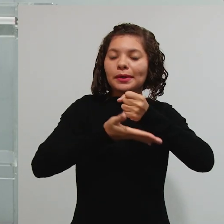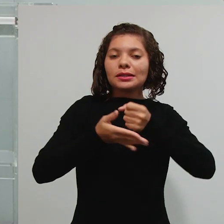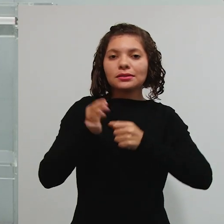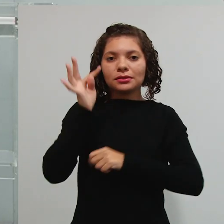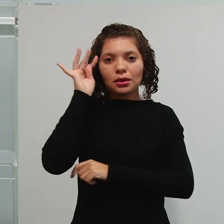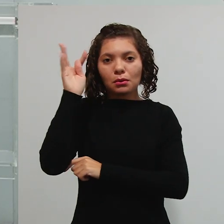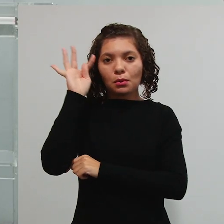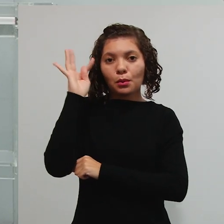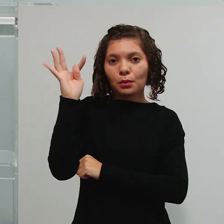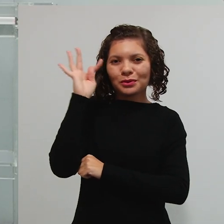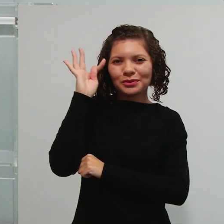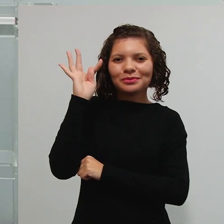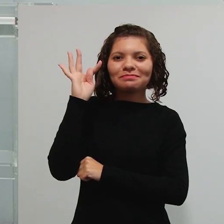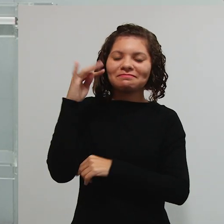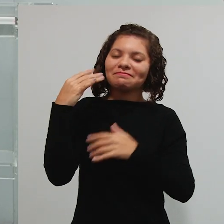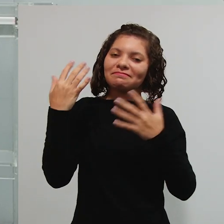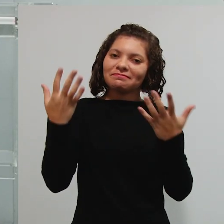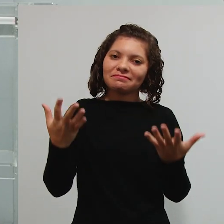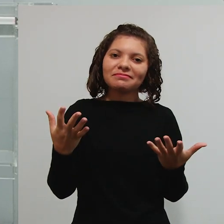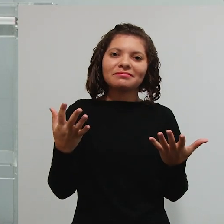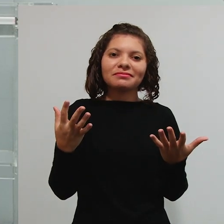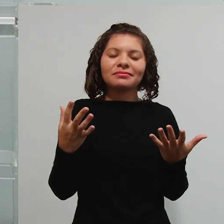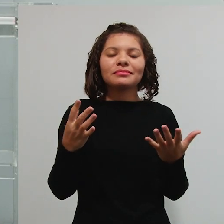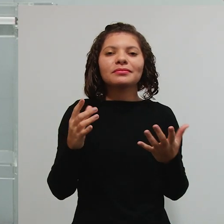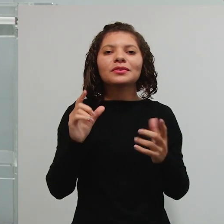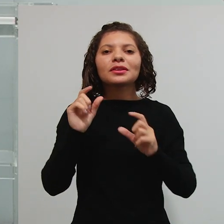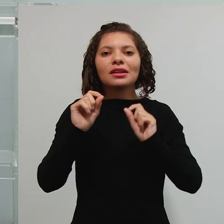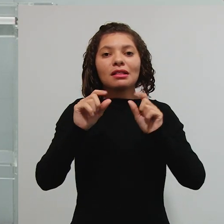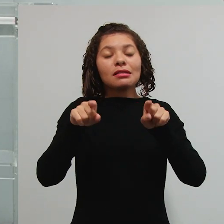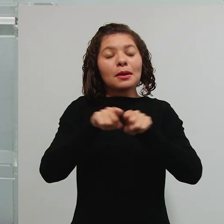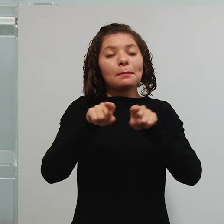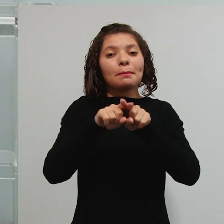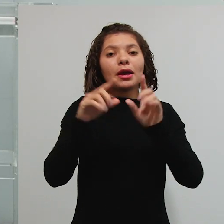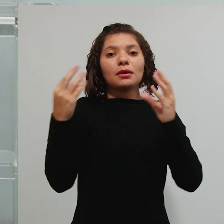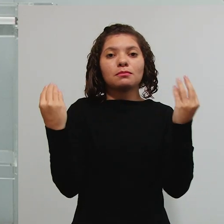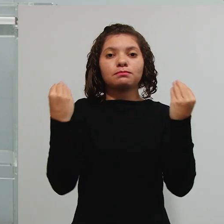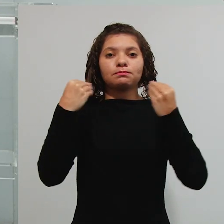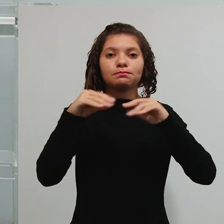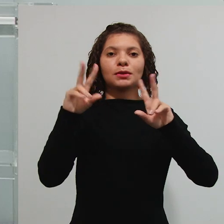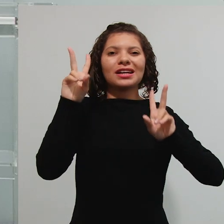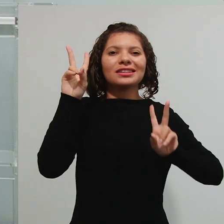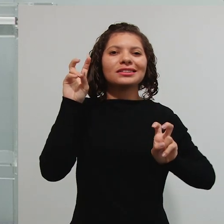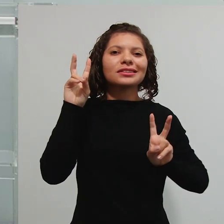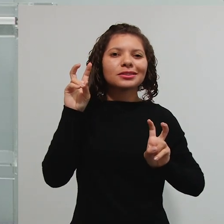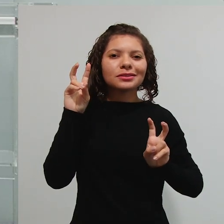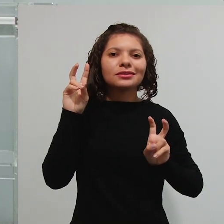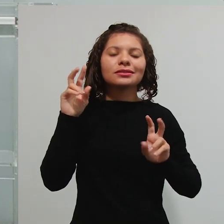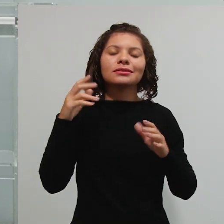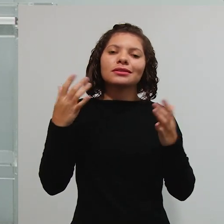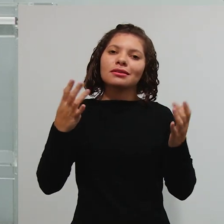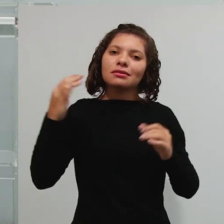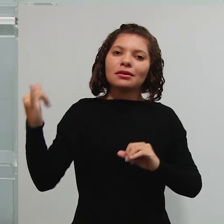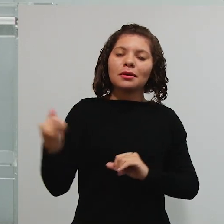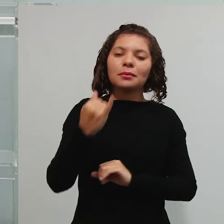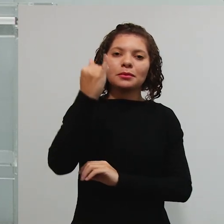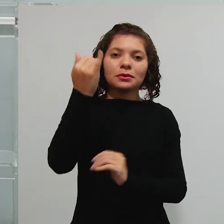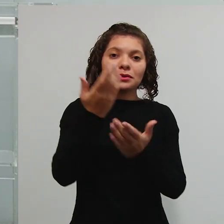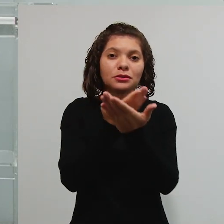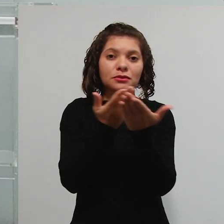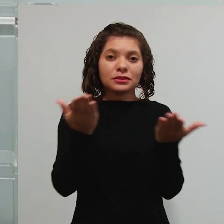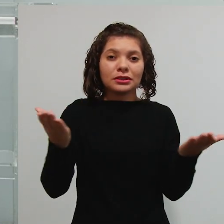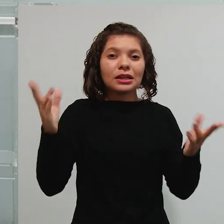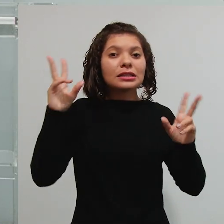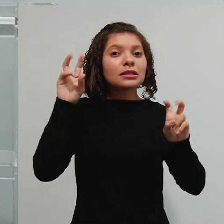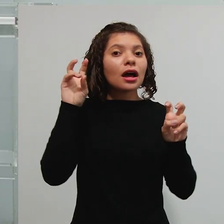fazendo essa costura. Nessa costura entram as citações. Aqui, vai ser fundamental você trazer